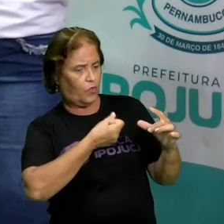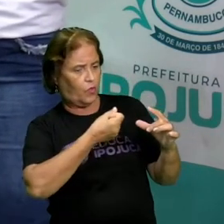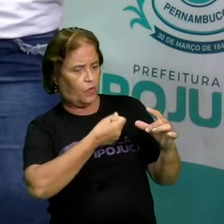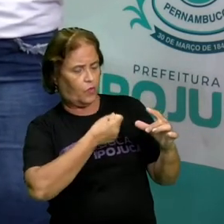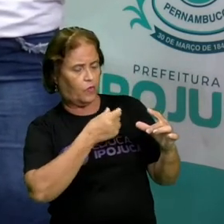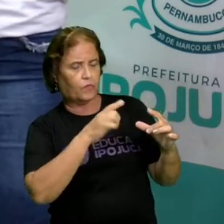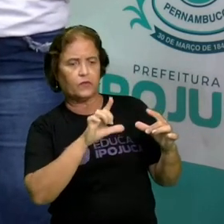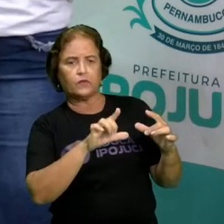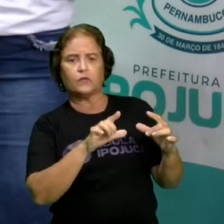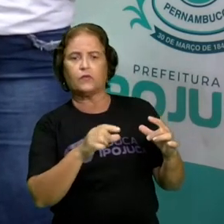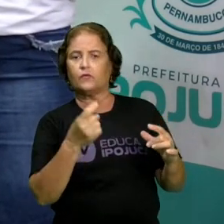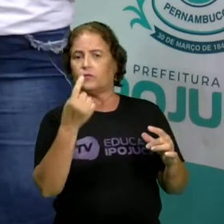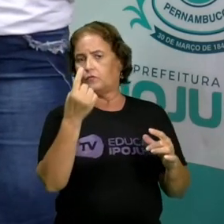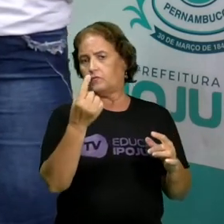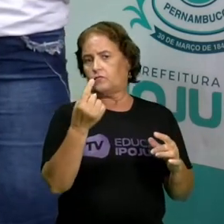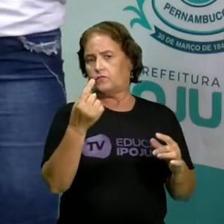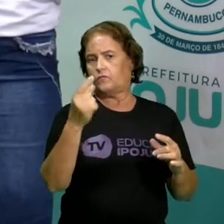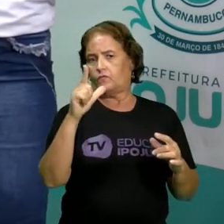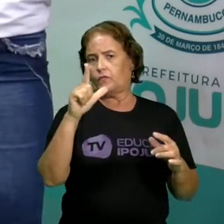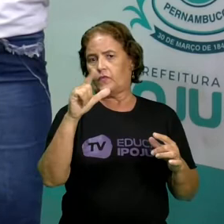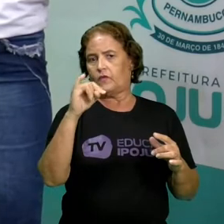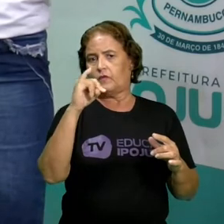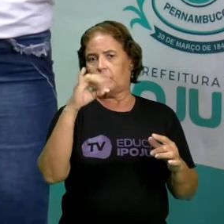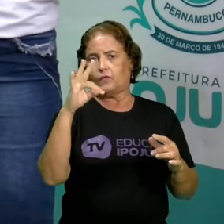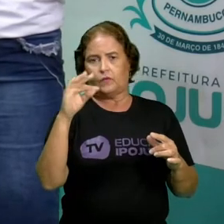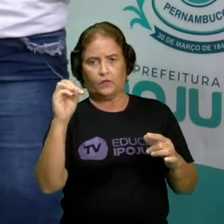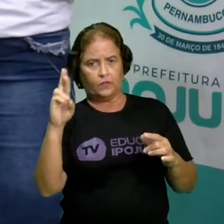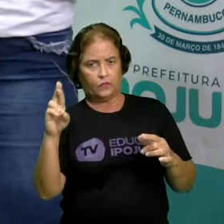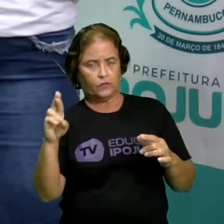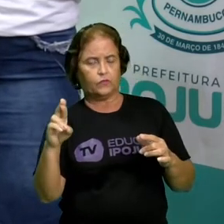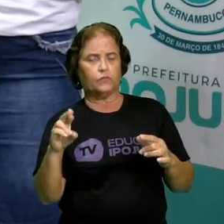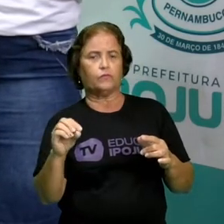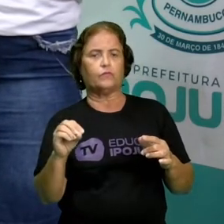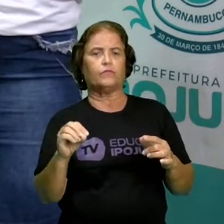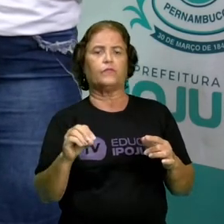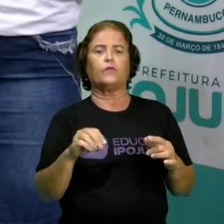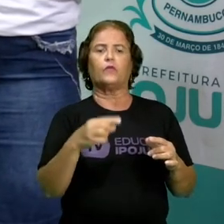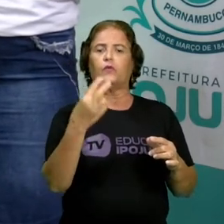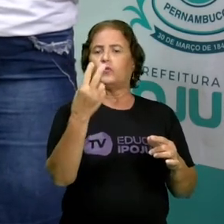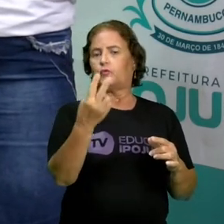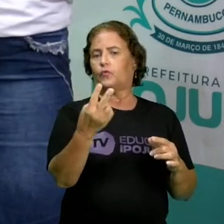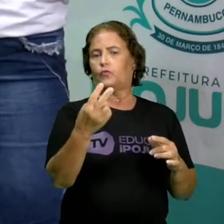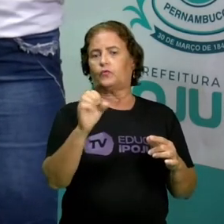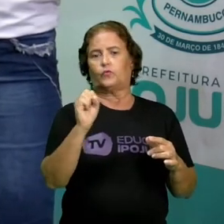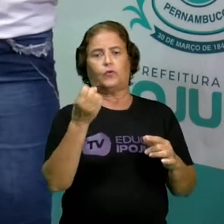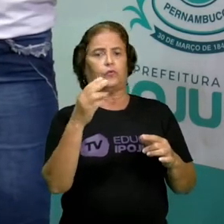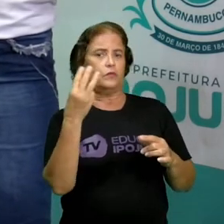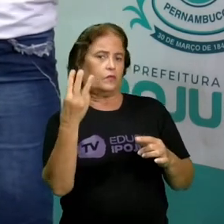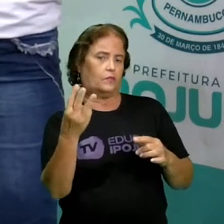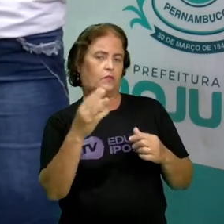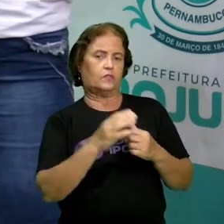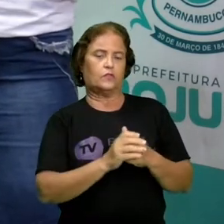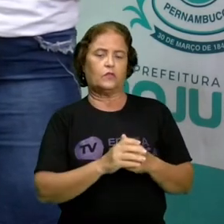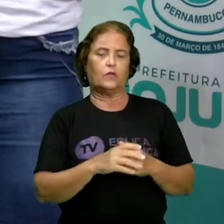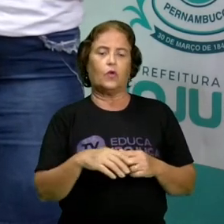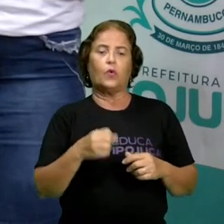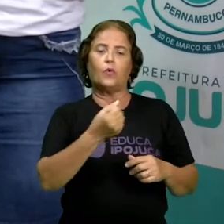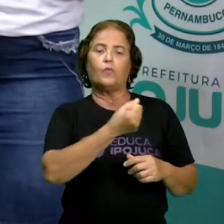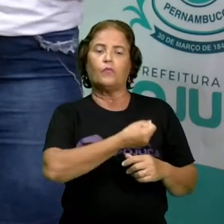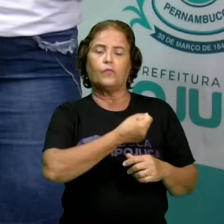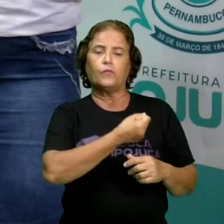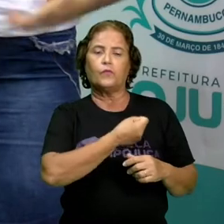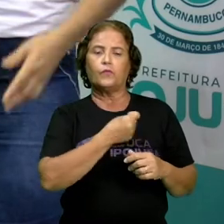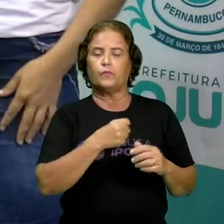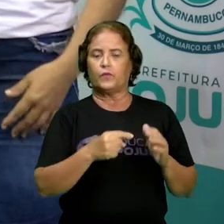no rótulo, 1 litro, 2 litros ou 3, aquele número está representando o quê? Medidas